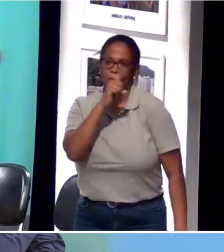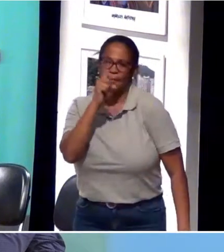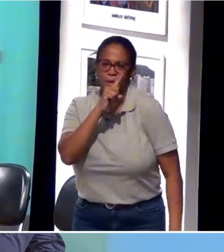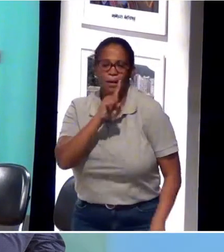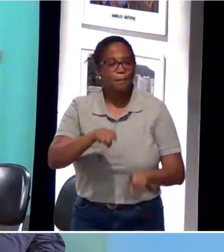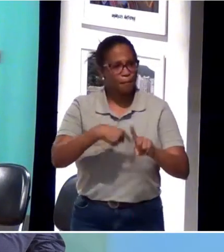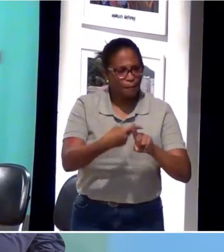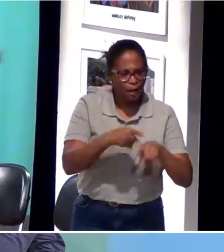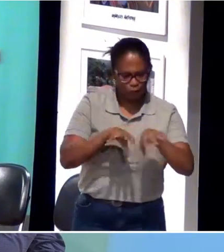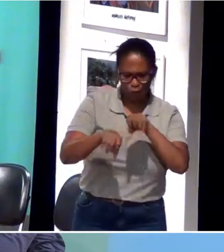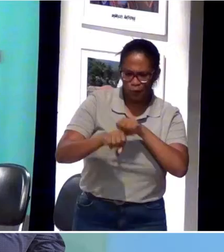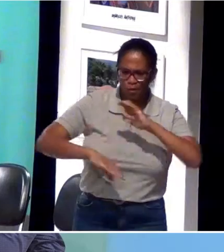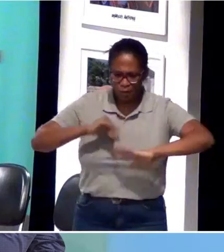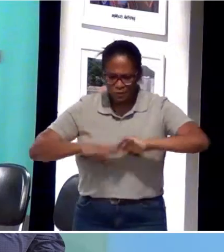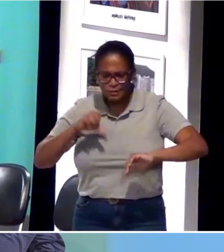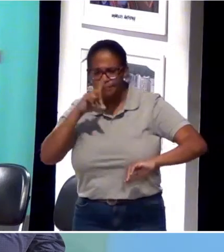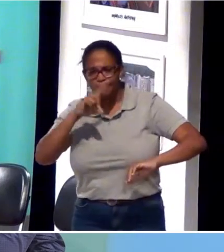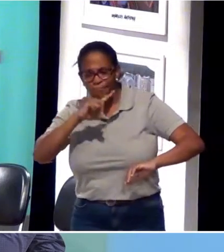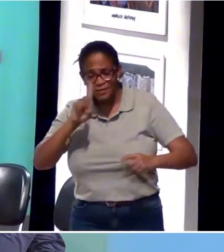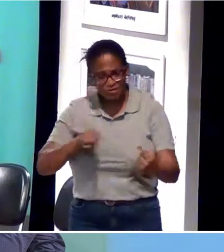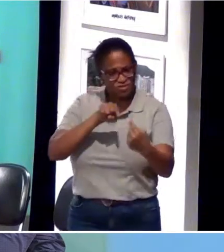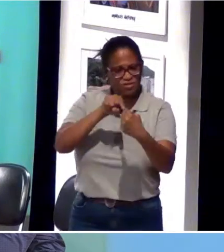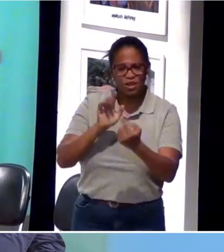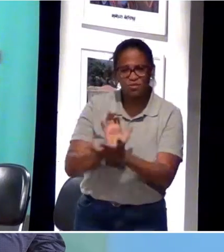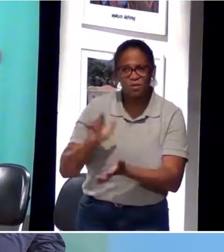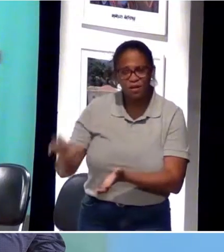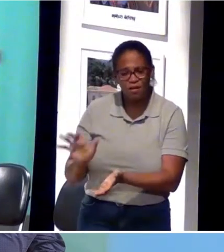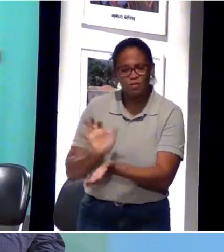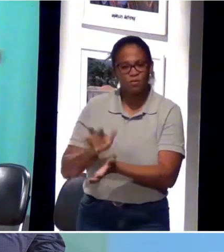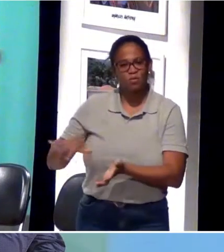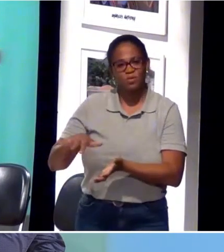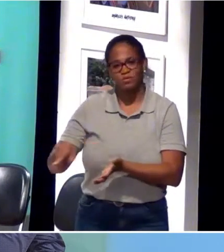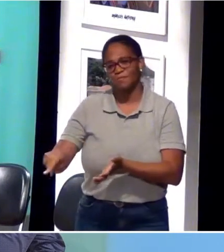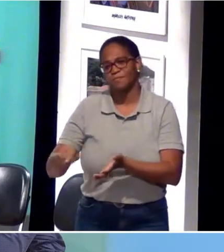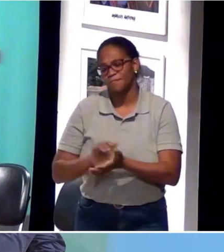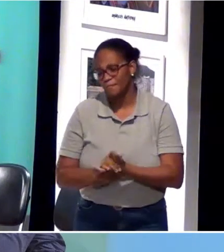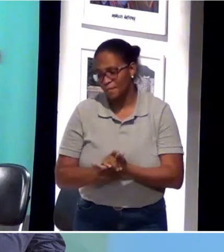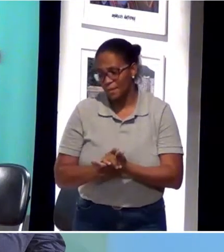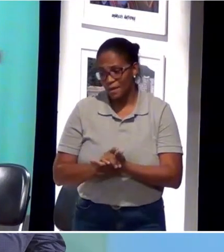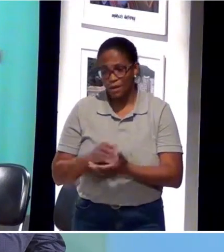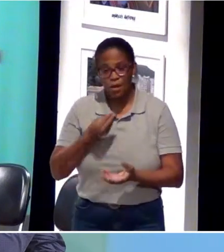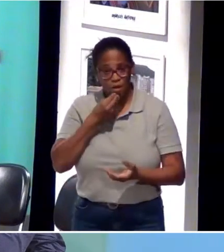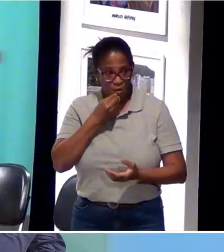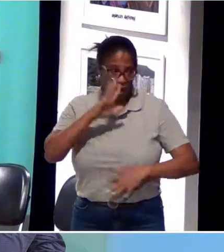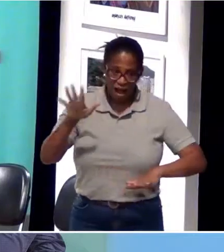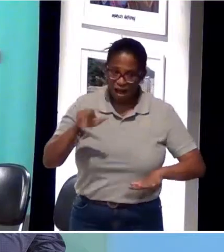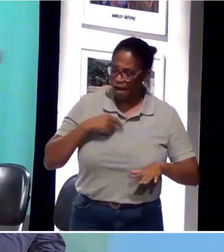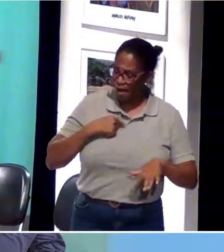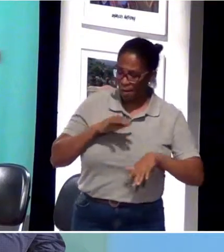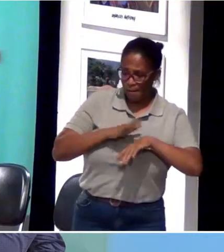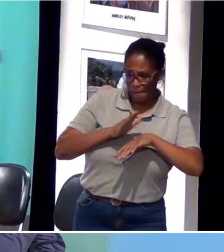formações profissionais, né, que também são destinadas a isso. É como se para determinados grupos servisse uma